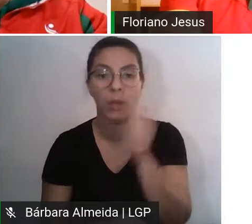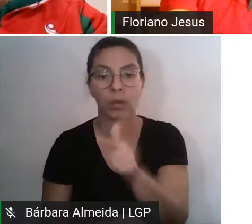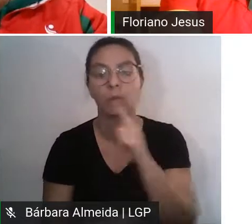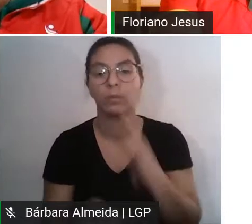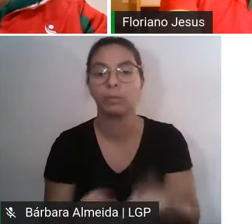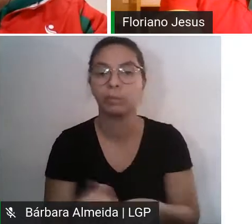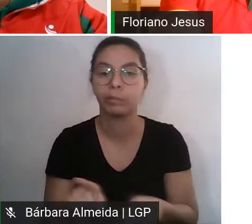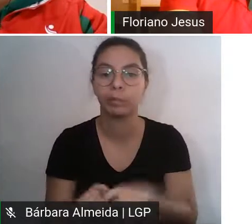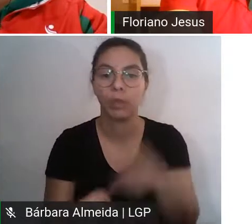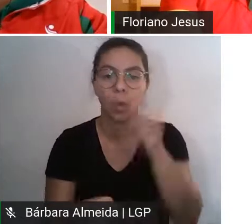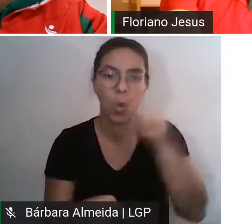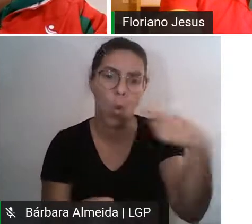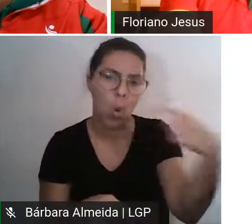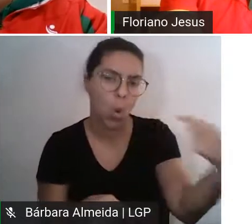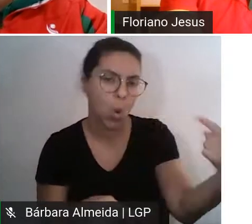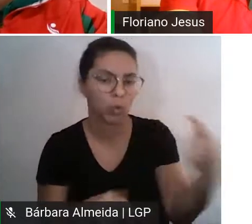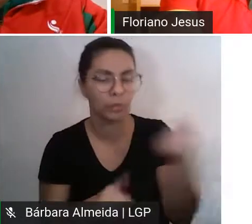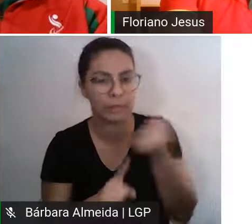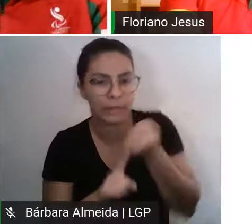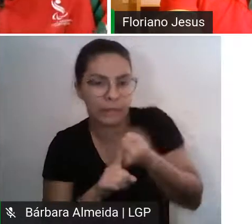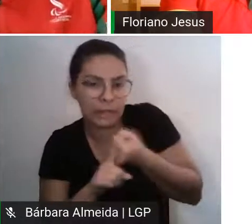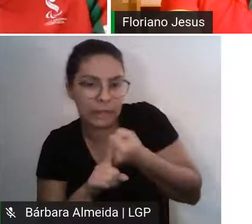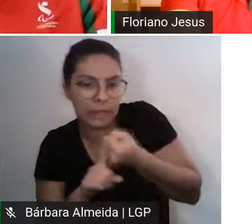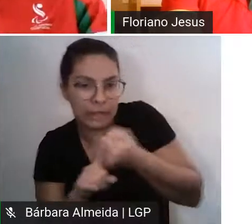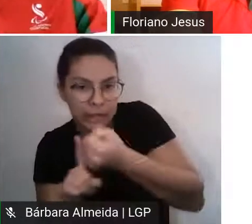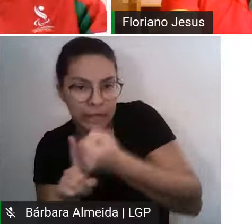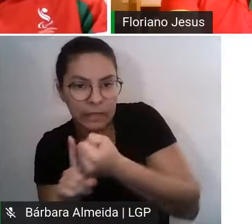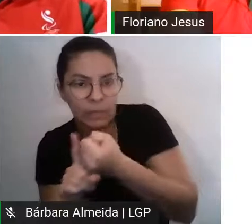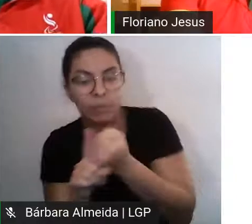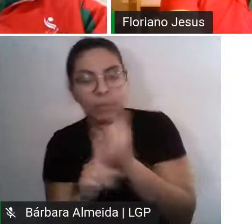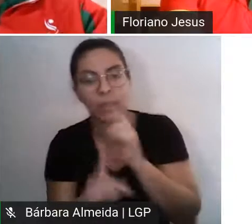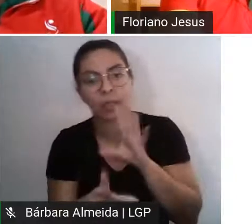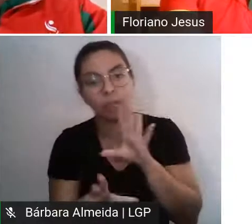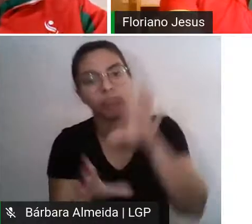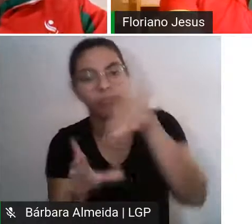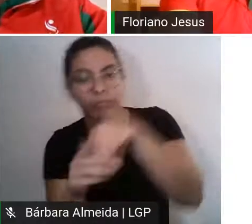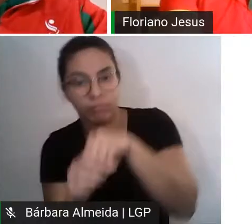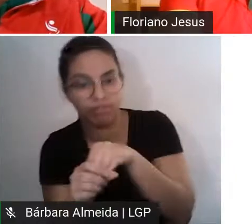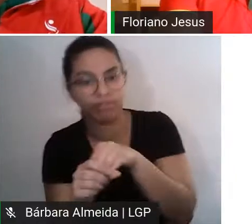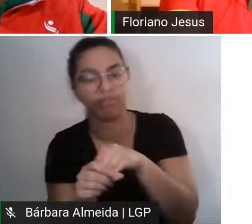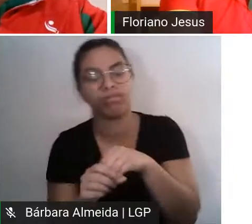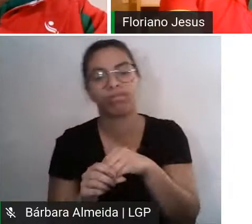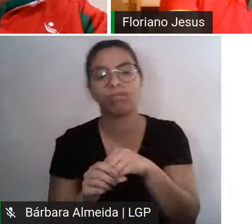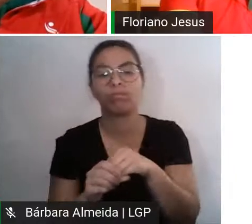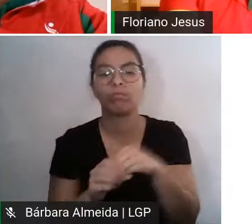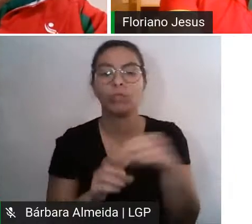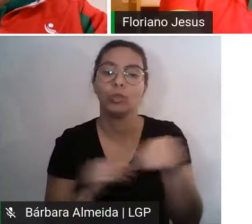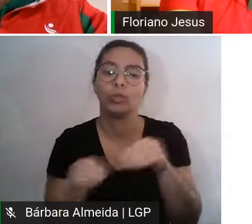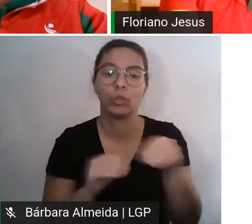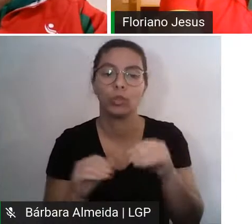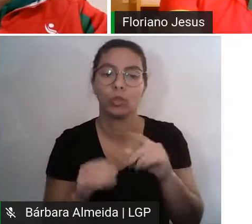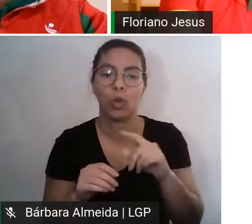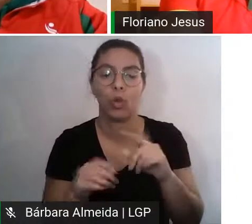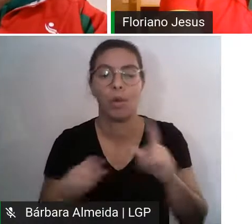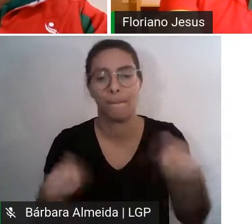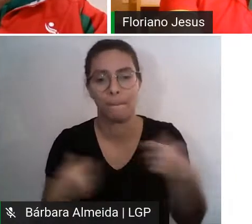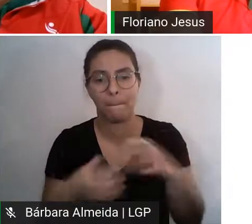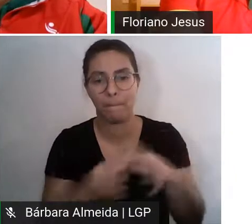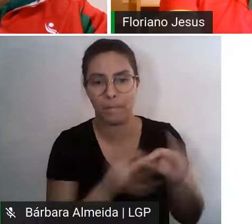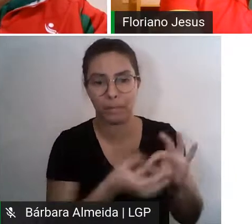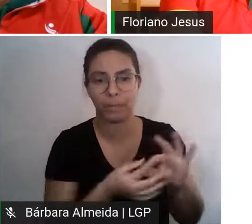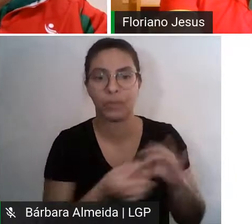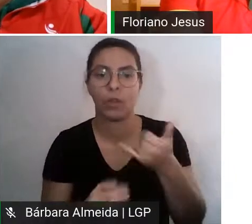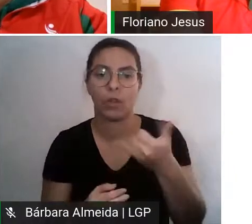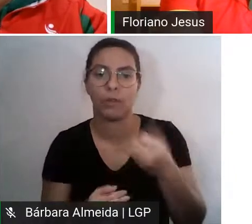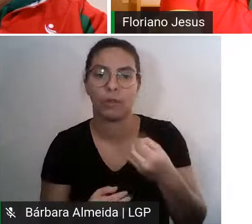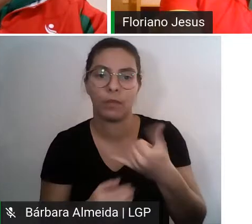portugueses na luta para conquistar um lugar nos Jogos Paralímpicos de Tóquio, agora em 2021. Em que ponto